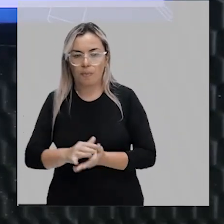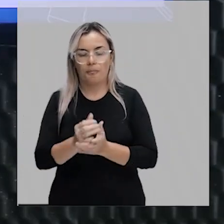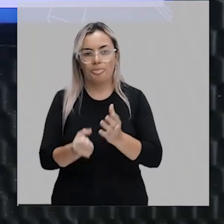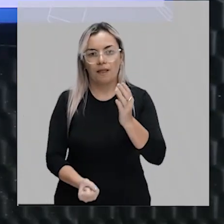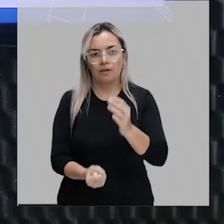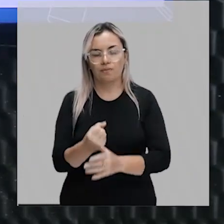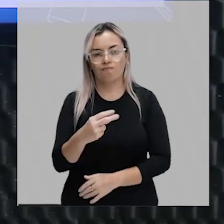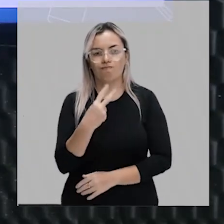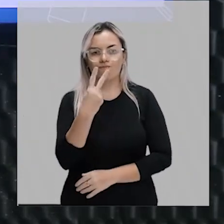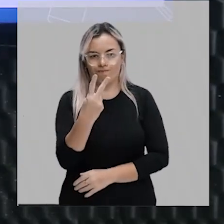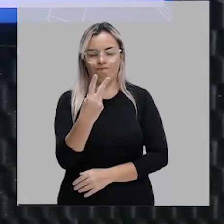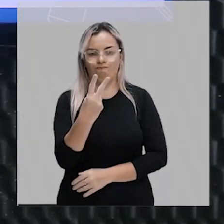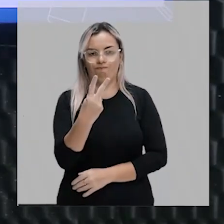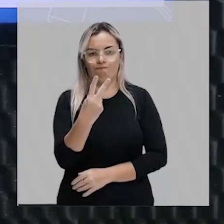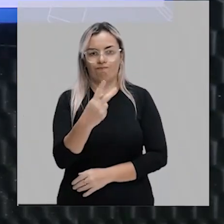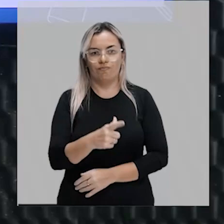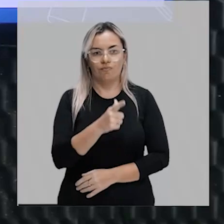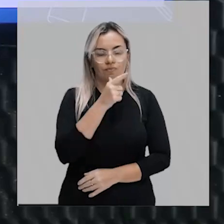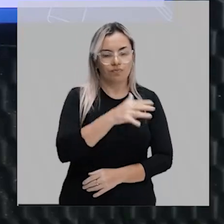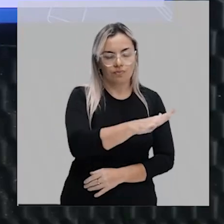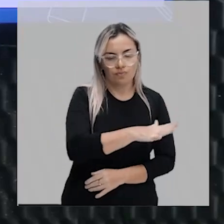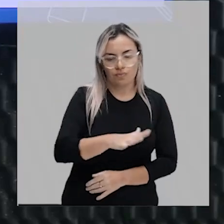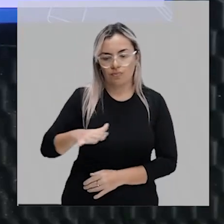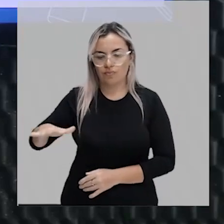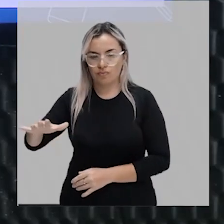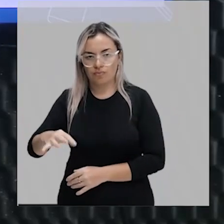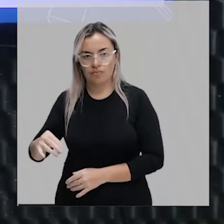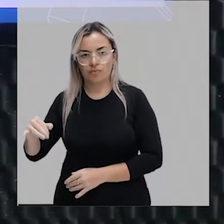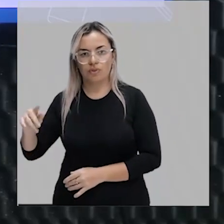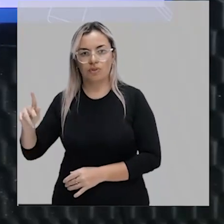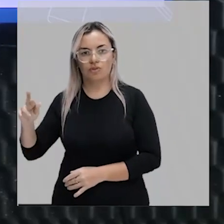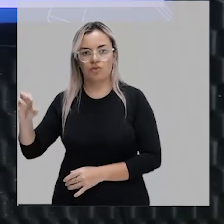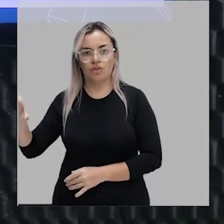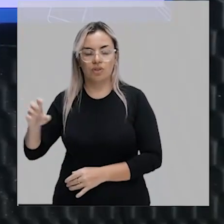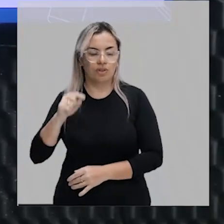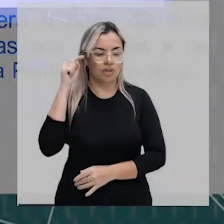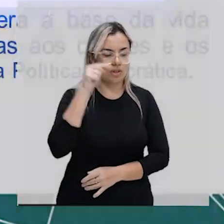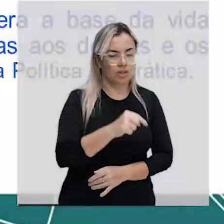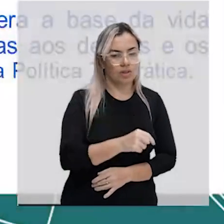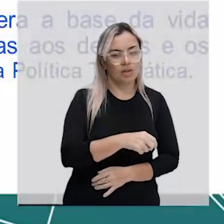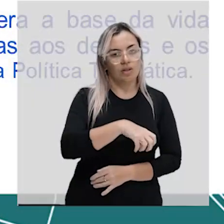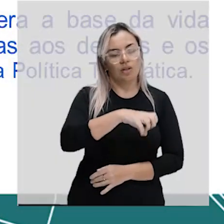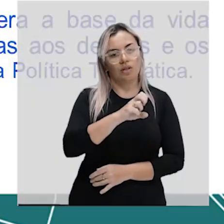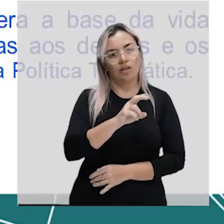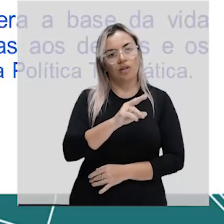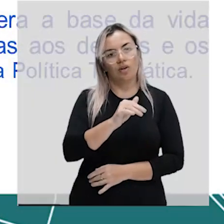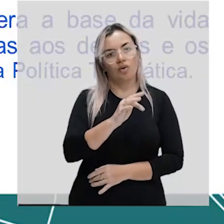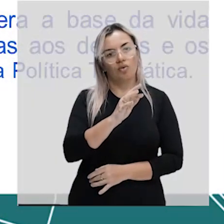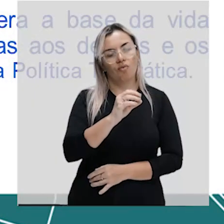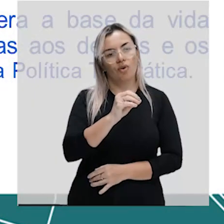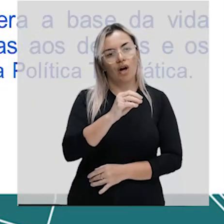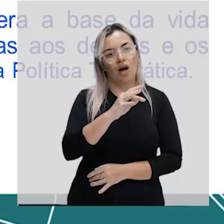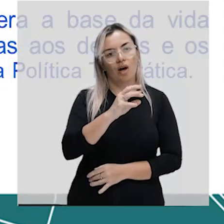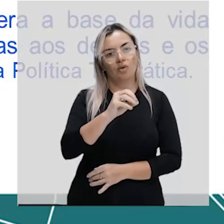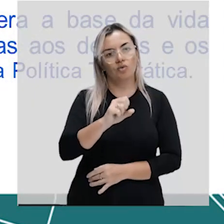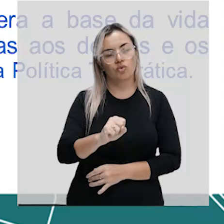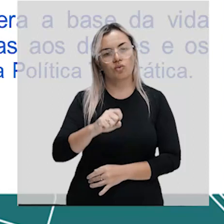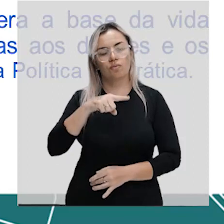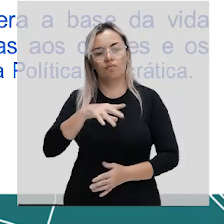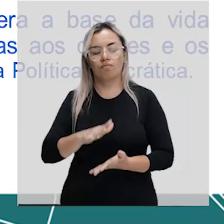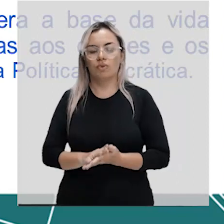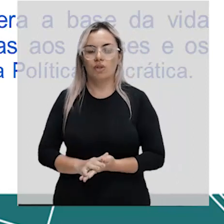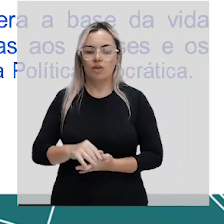dois rios, Tigres e Eufrates. Então, são civilizações que